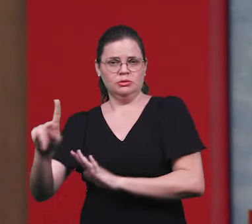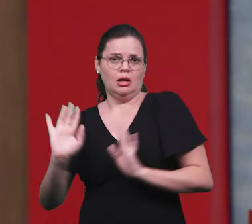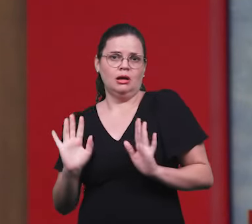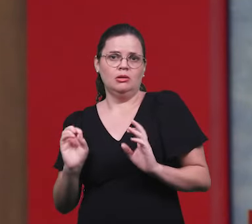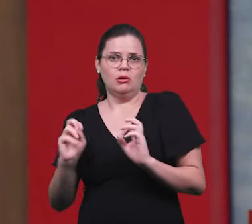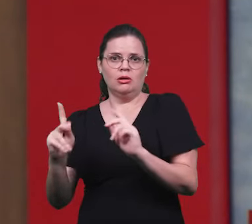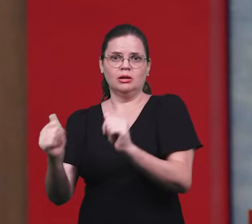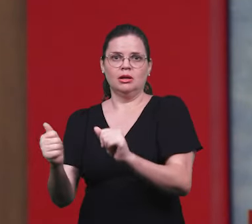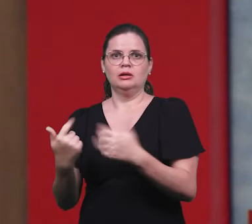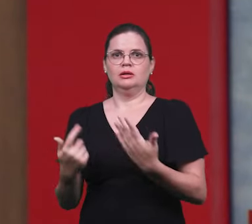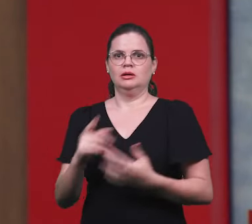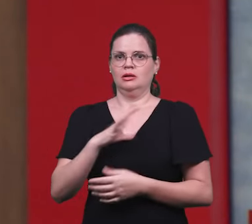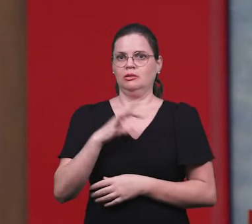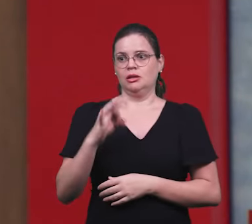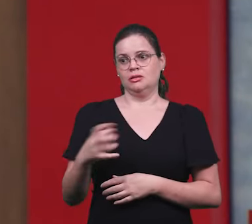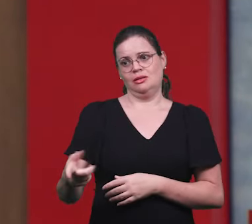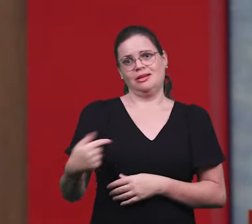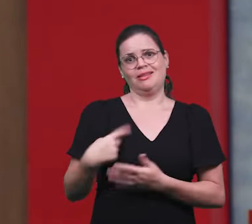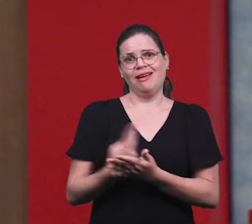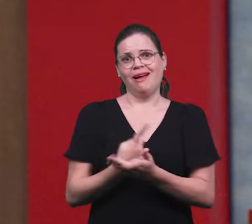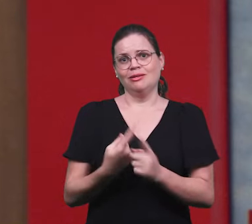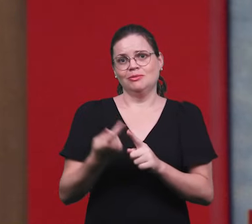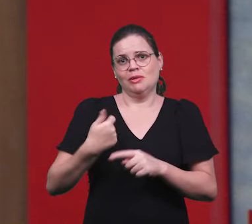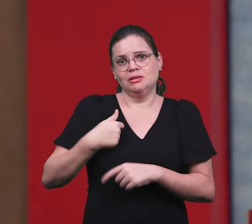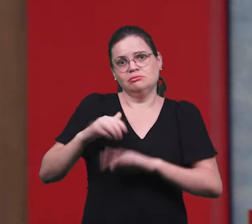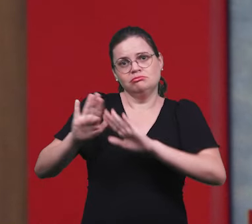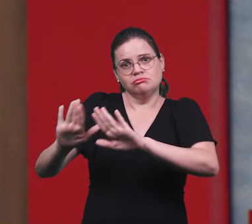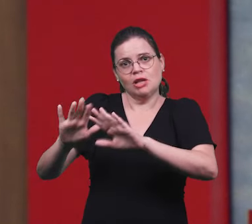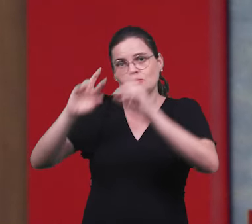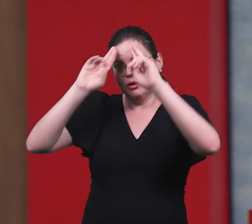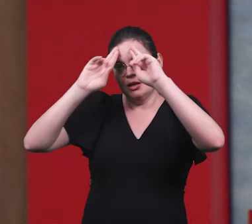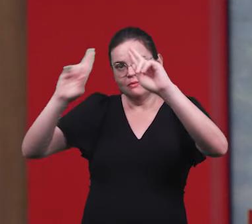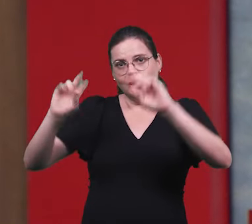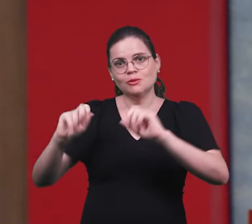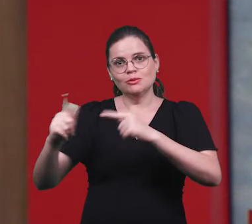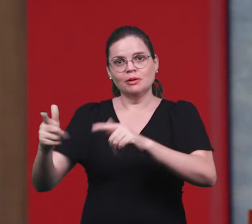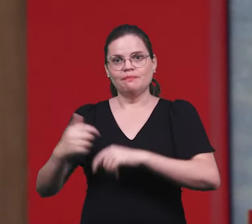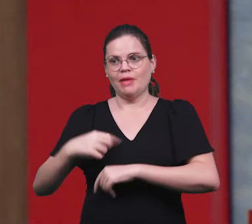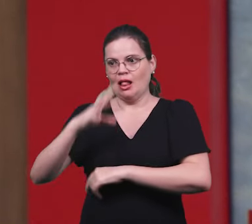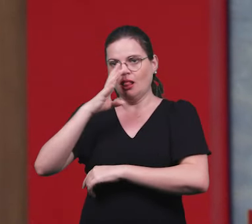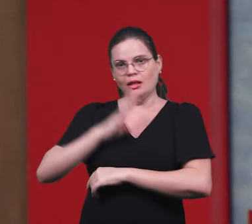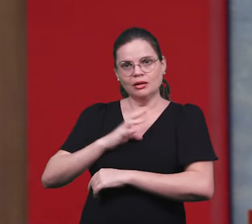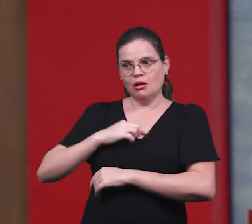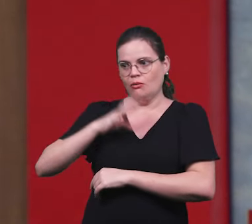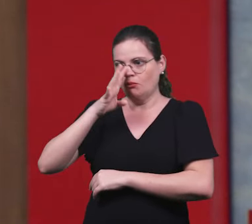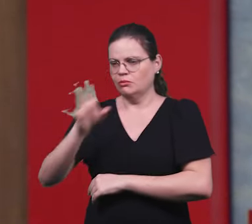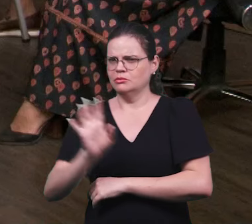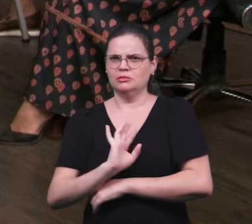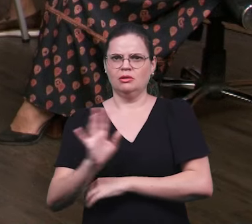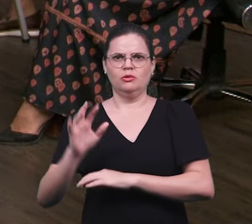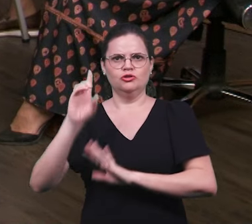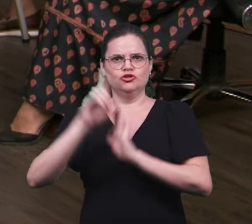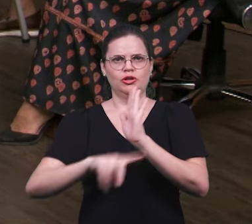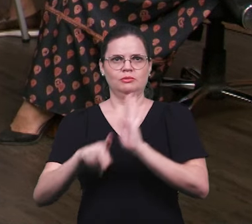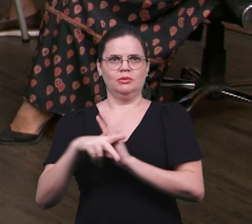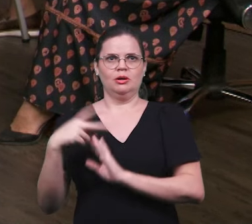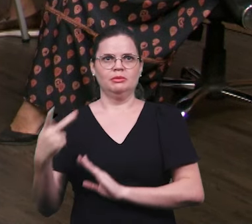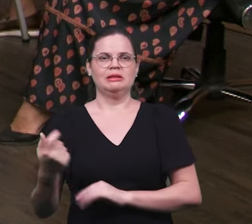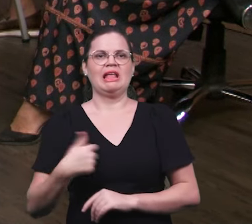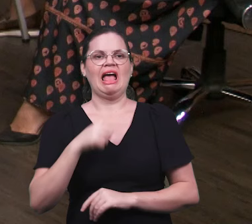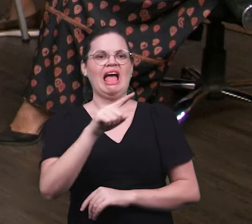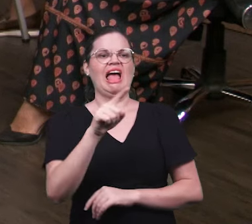acredita nisso, apesar de ter certeza que ele está equivocado, mas é o direito dele. E ele não está me agredindo por isso, né? É o direito dele.